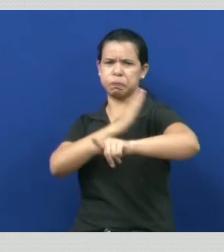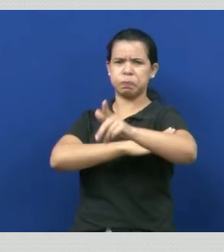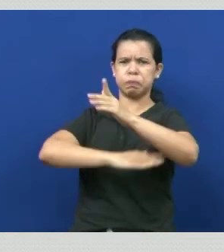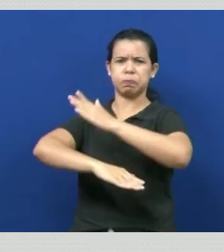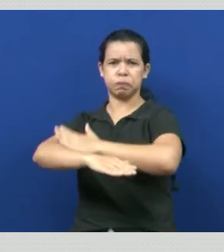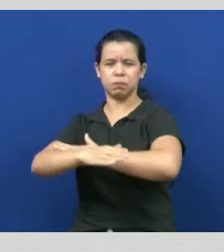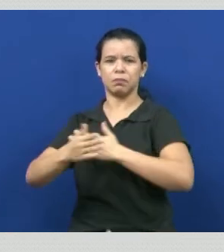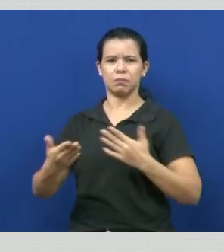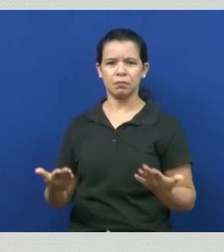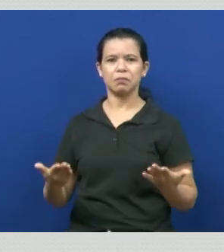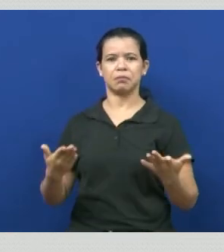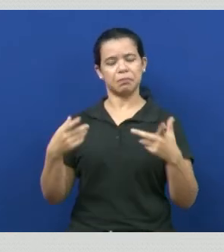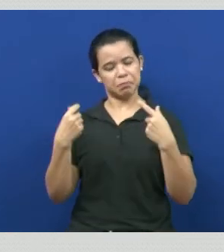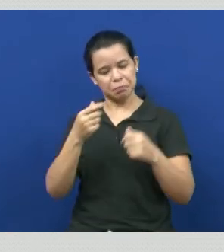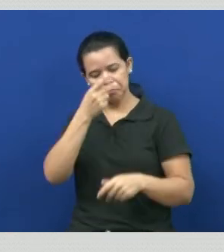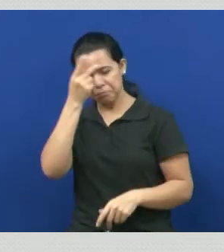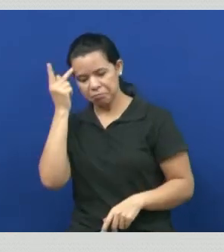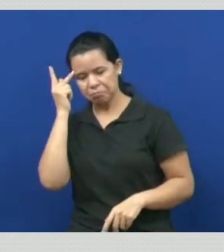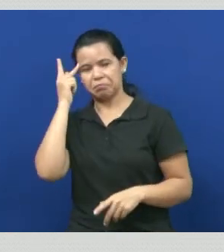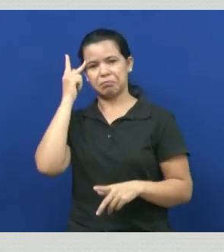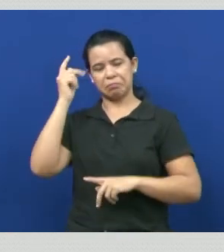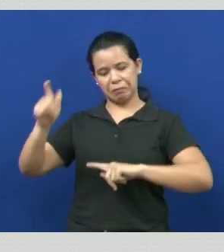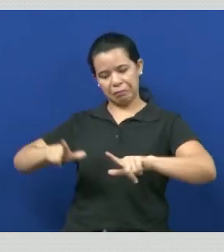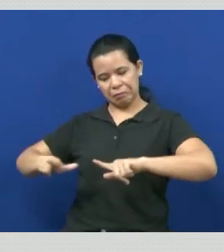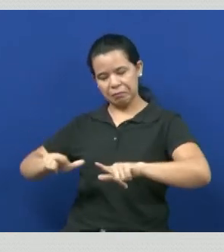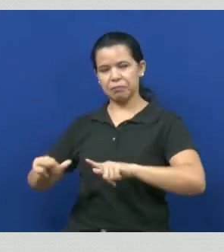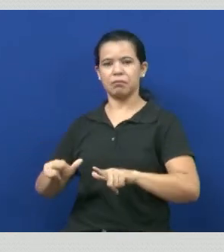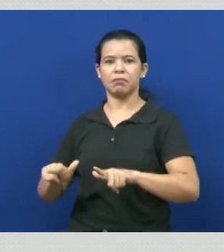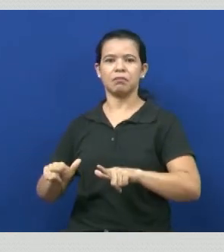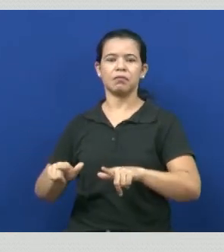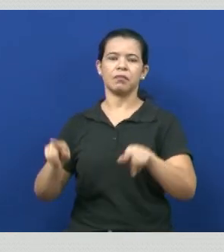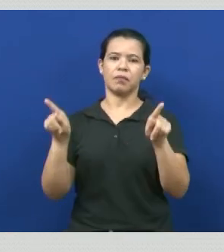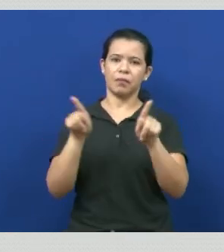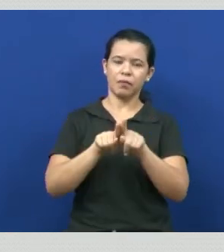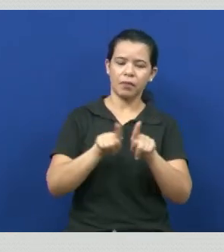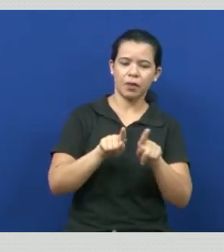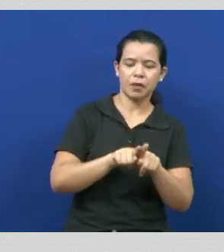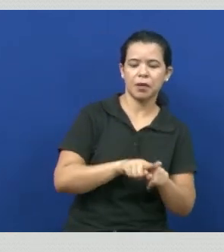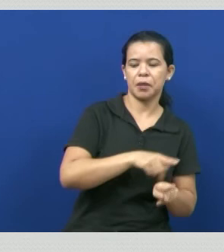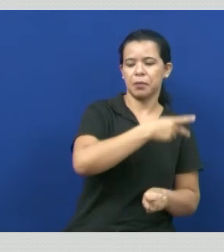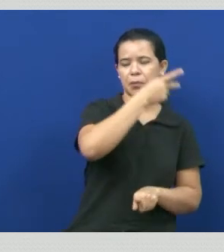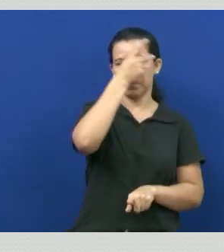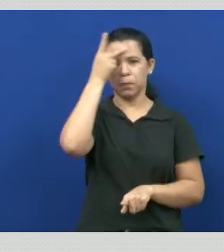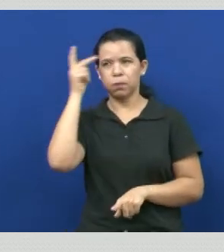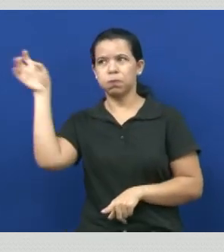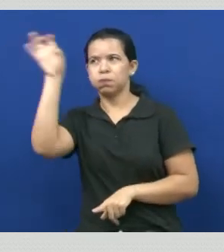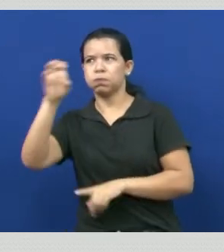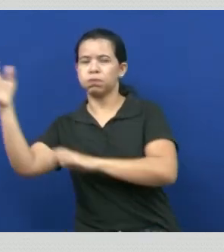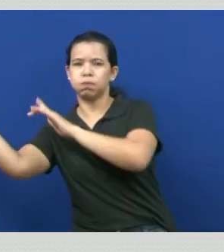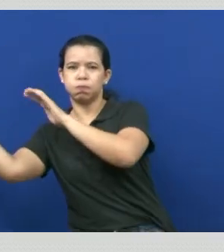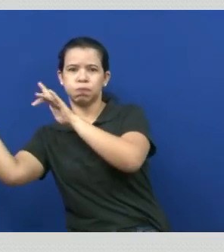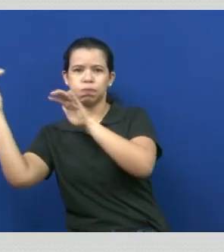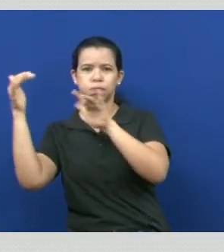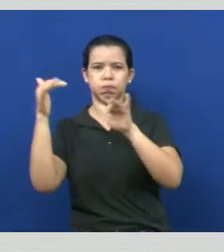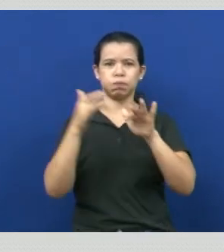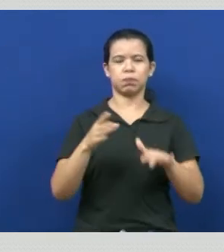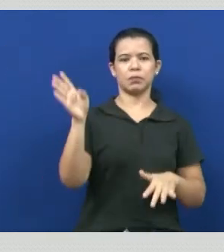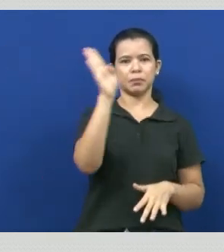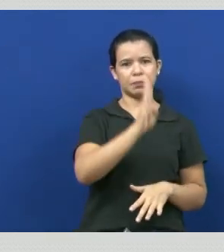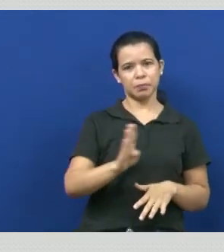ia precisar de mão de obra, de operários. Os imigrantes europeus se estabelecendo no Brasil e os